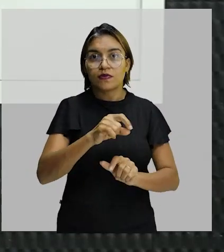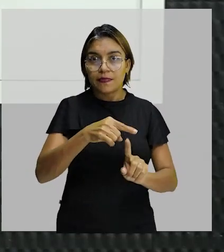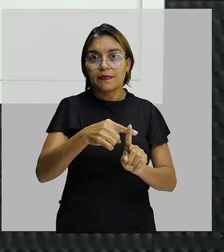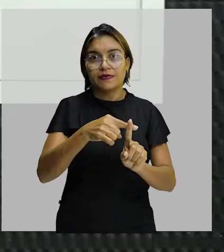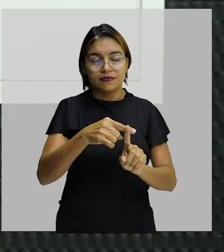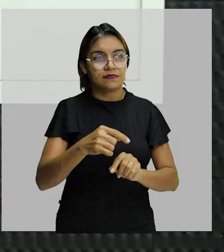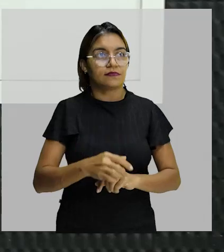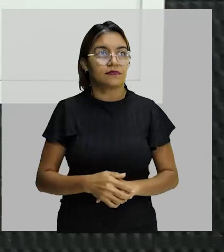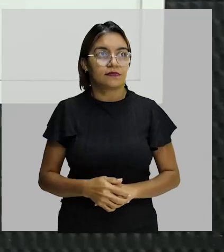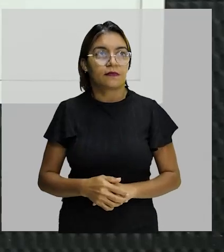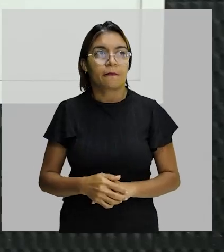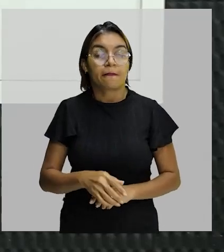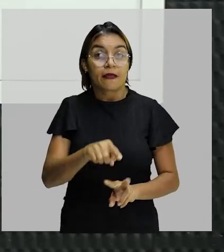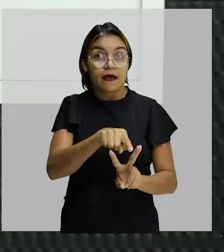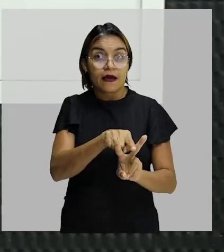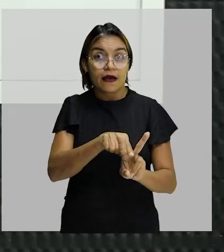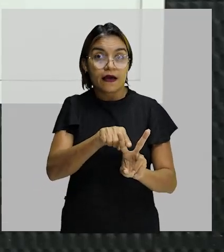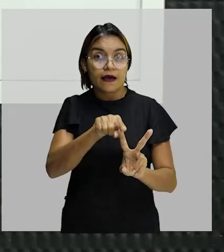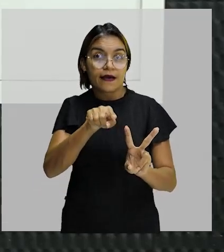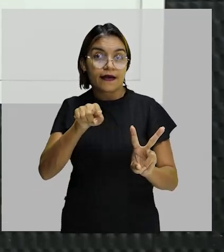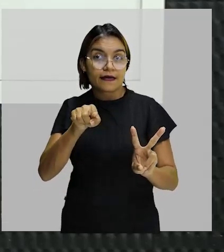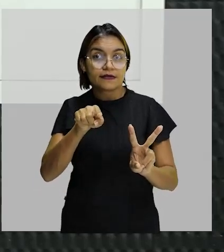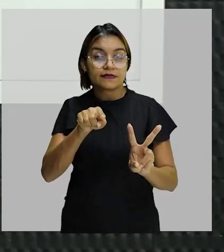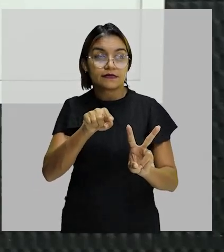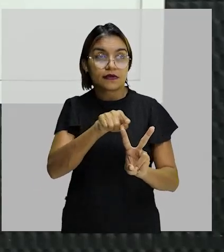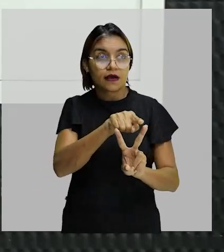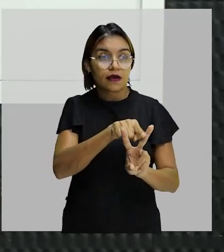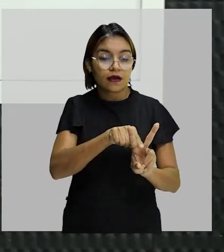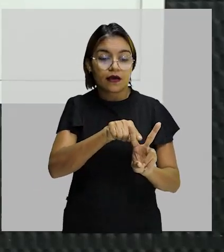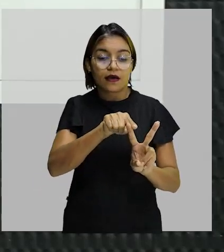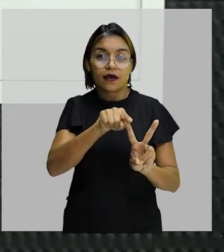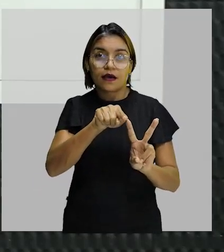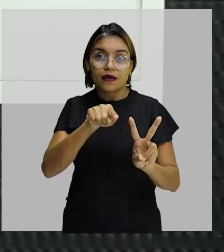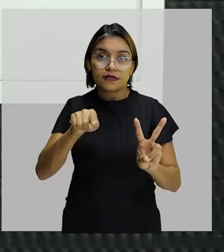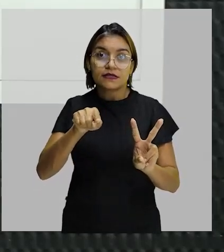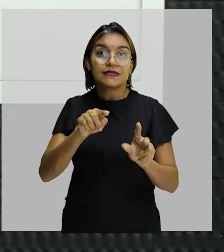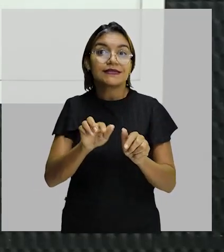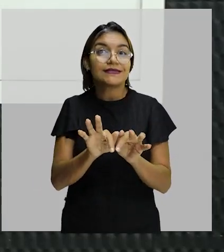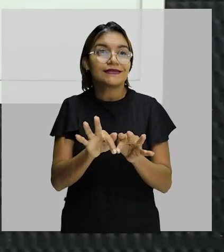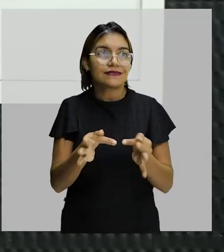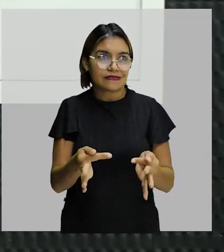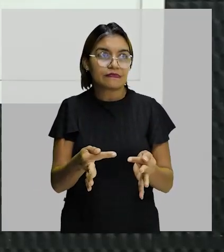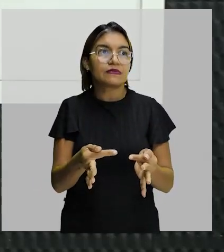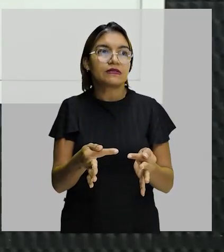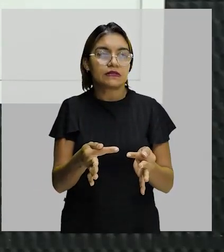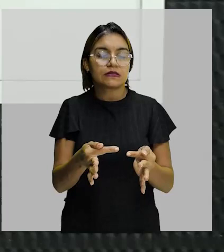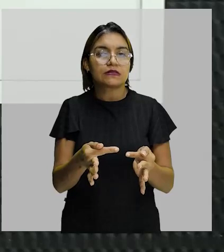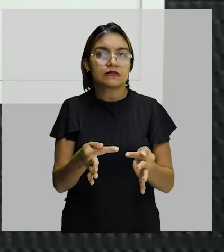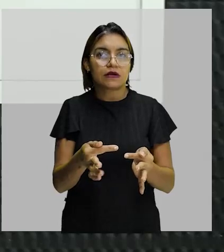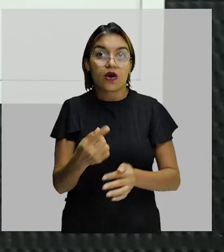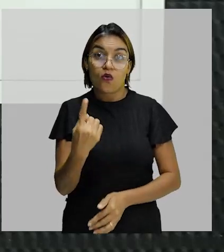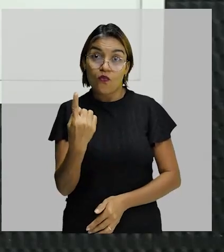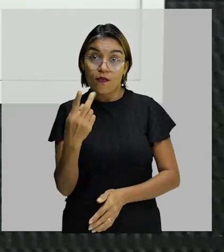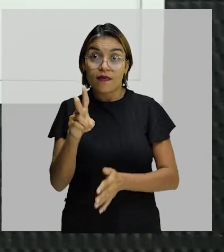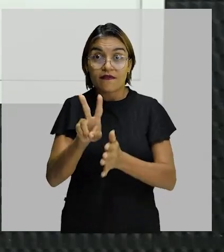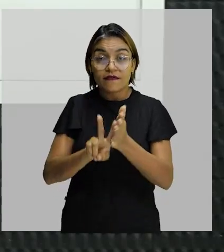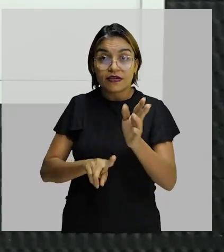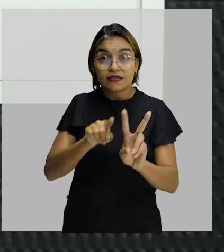turma? Coloquei bem aqui no começo da aula, porque ele é apenas uma vez raiz da equação. Ela tem